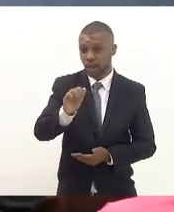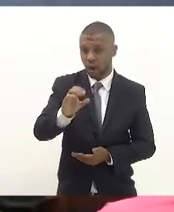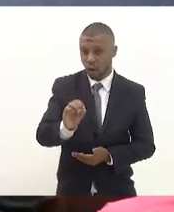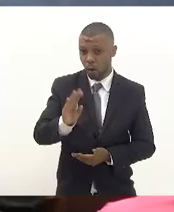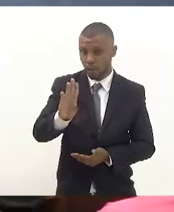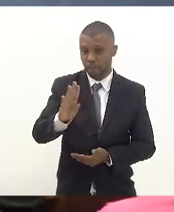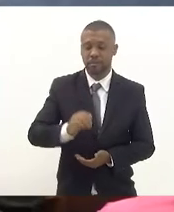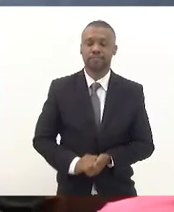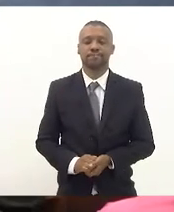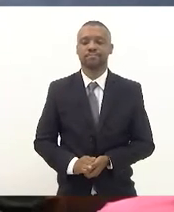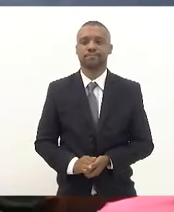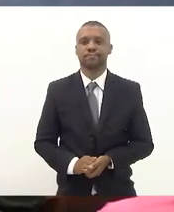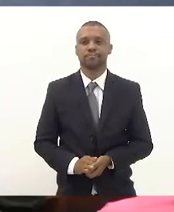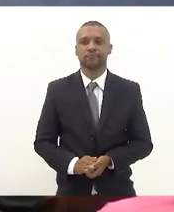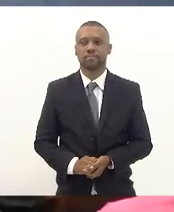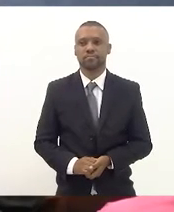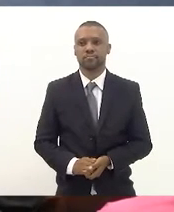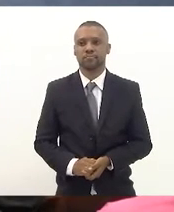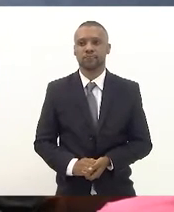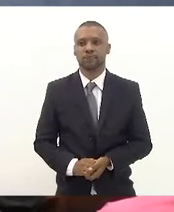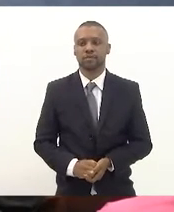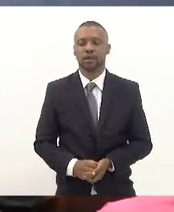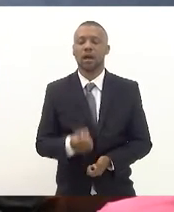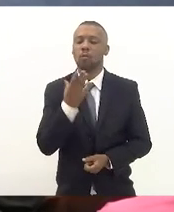é muito boa noite a todos